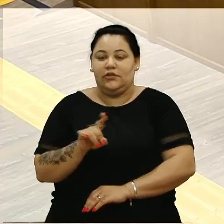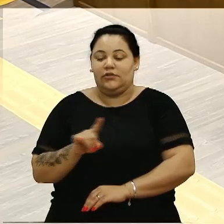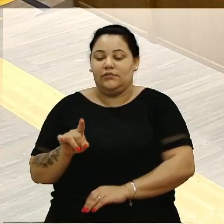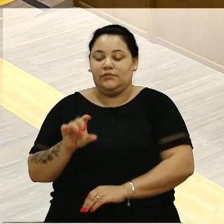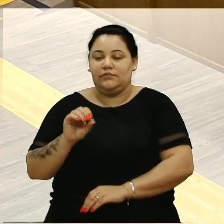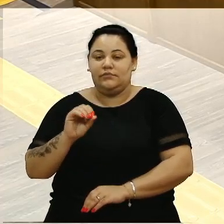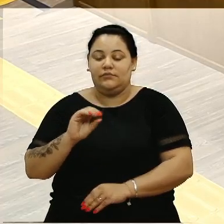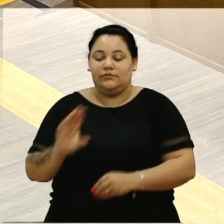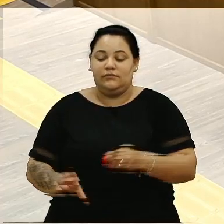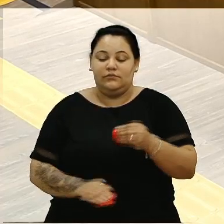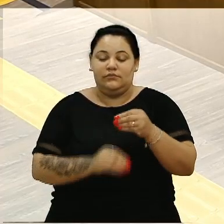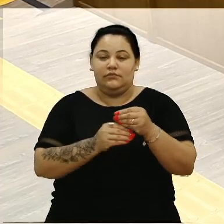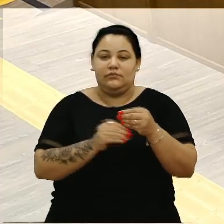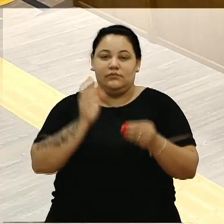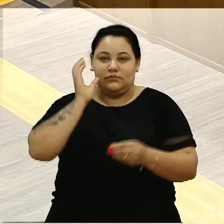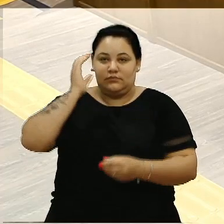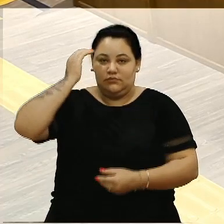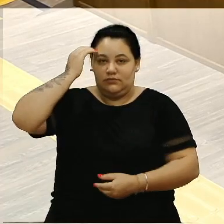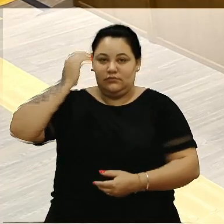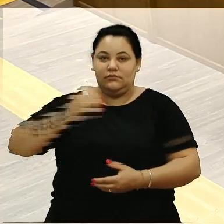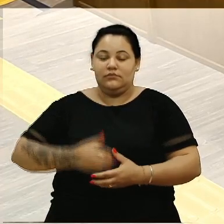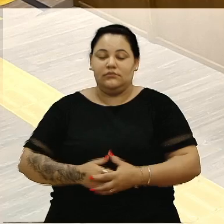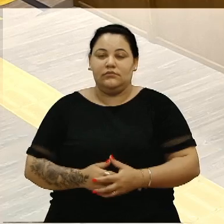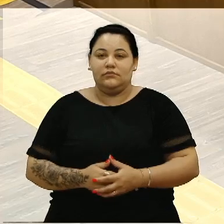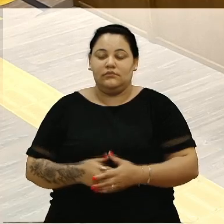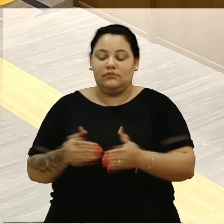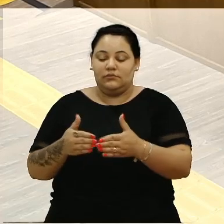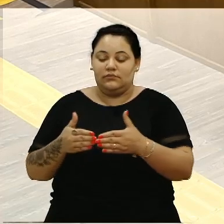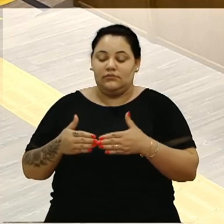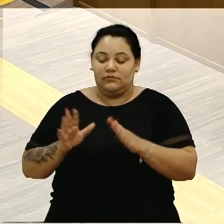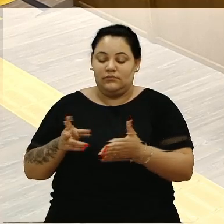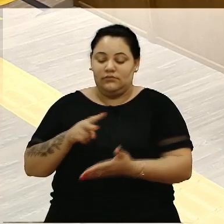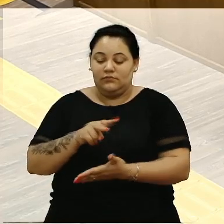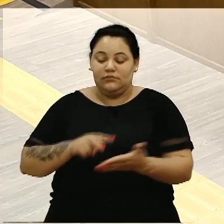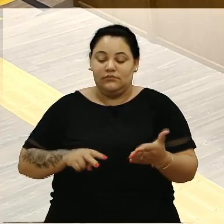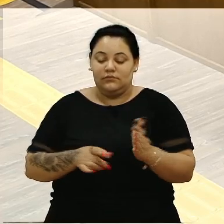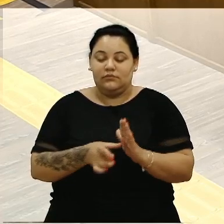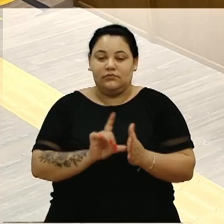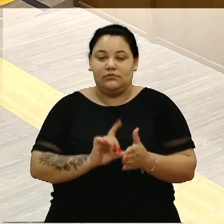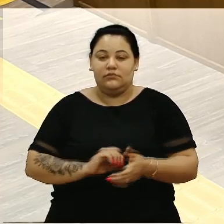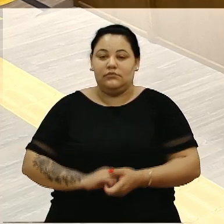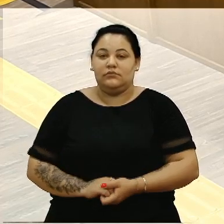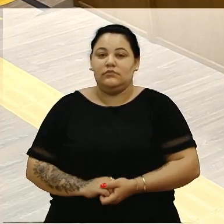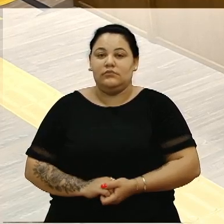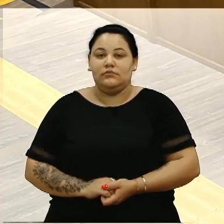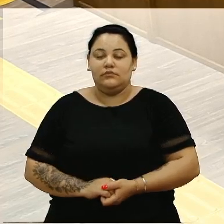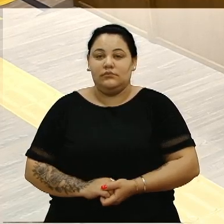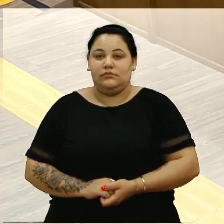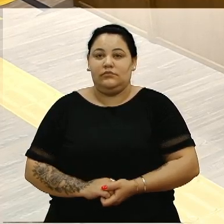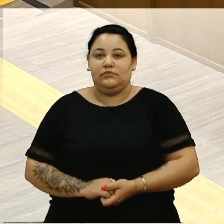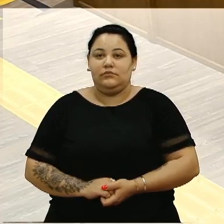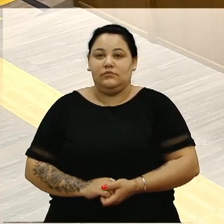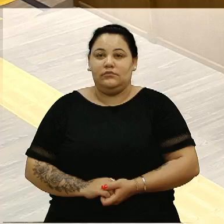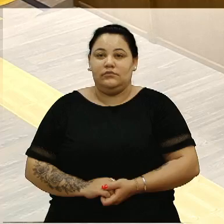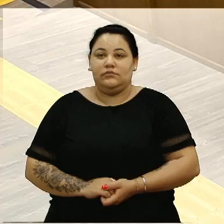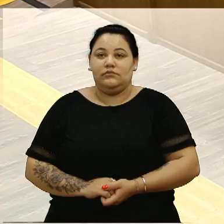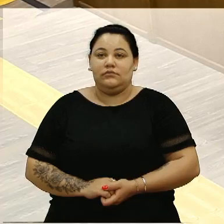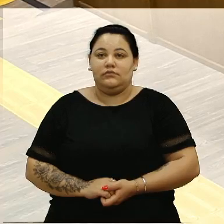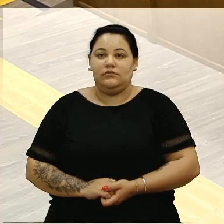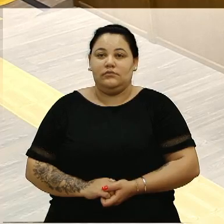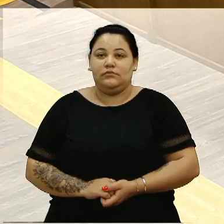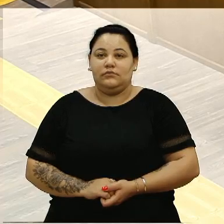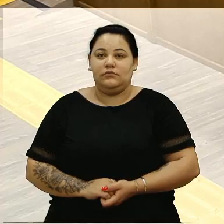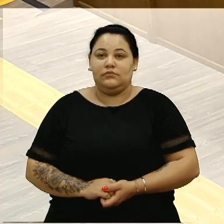Ad hoc, vereador Felipe. Senhor presidente, eu peço dispensa da leitura por ter sido de sessão anterior também. Obrigado,